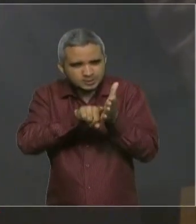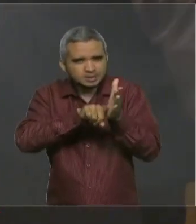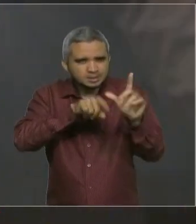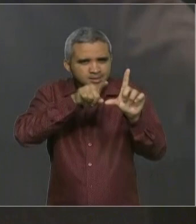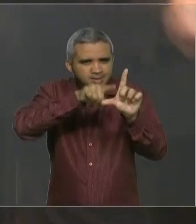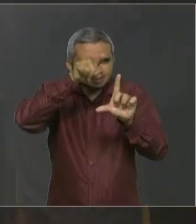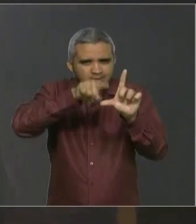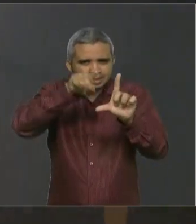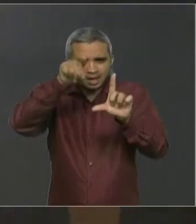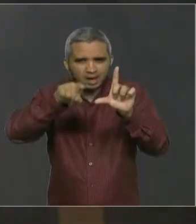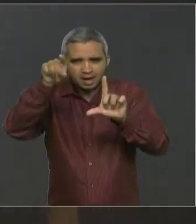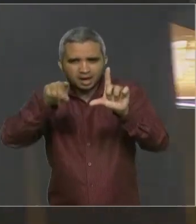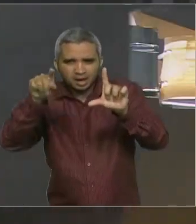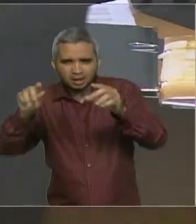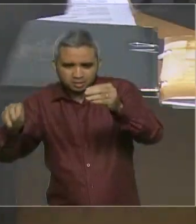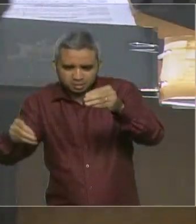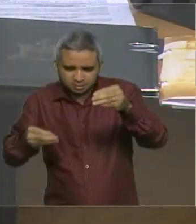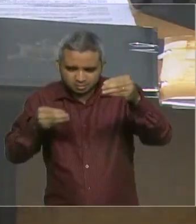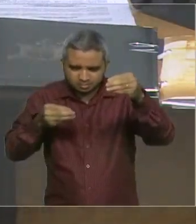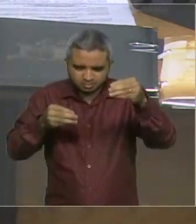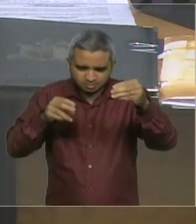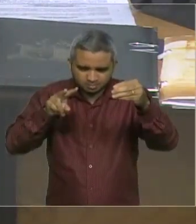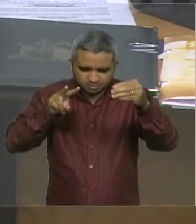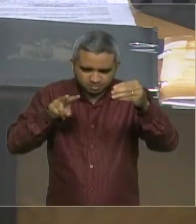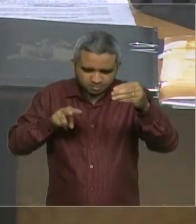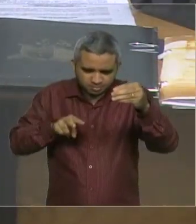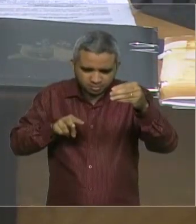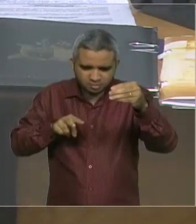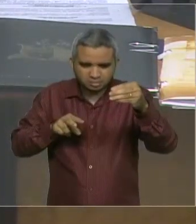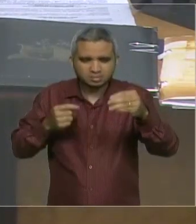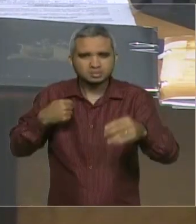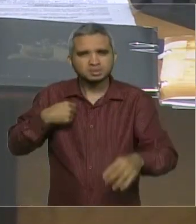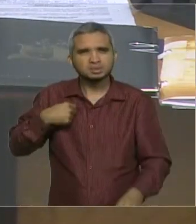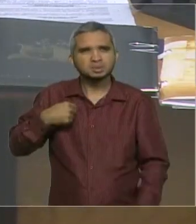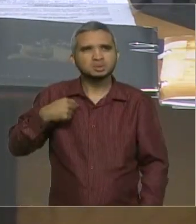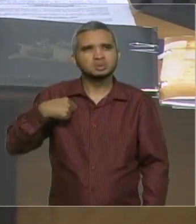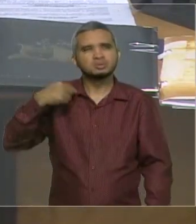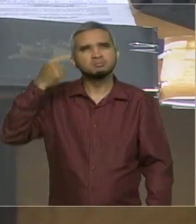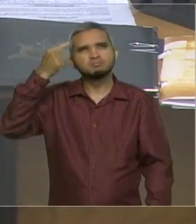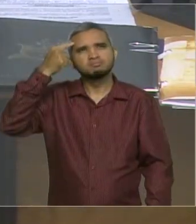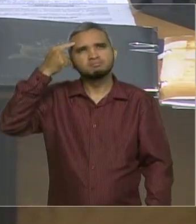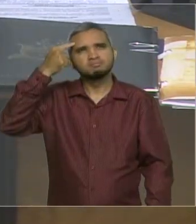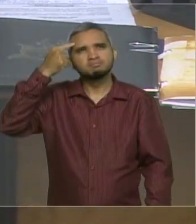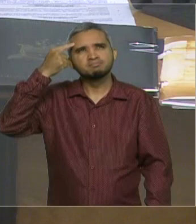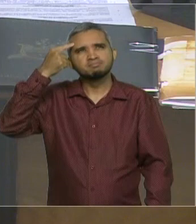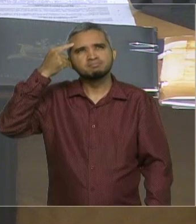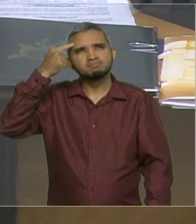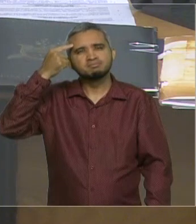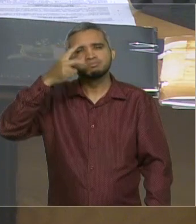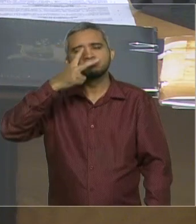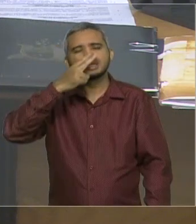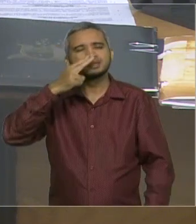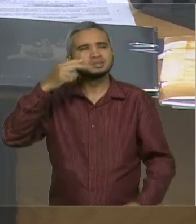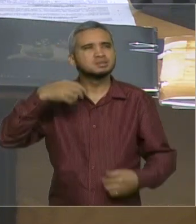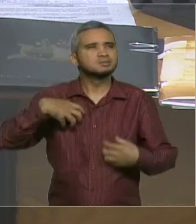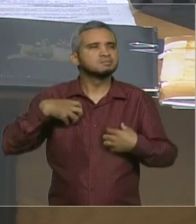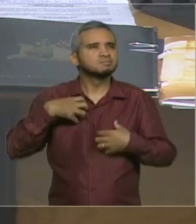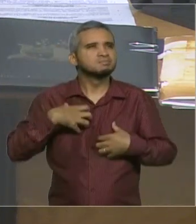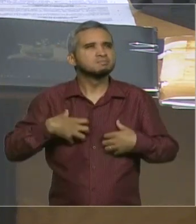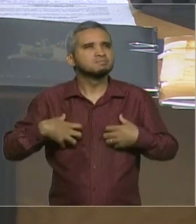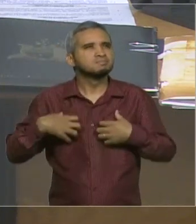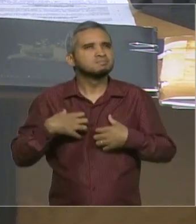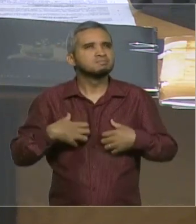essa situação, uma pergunta não calou no meu coração. O que já